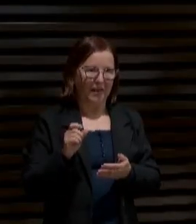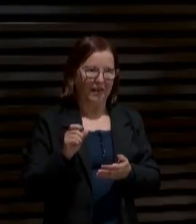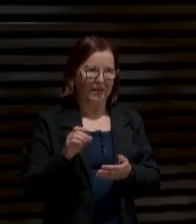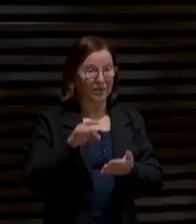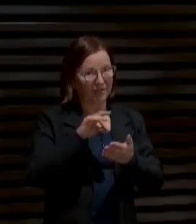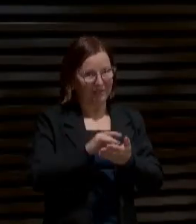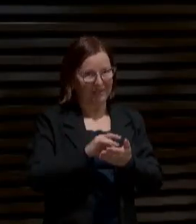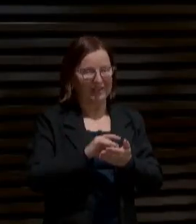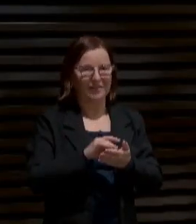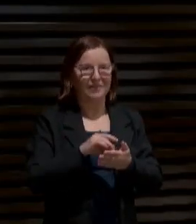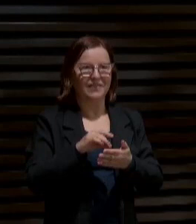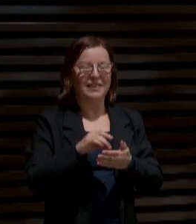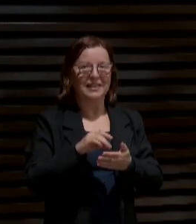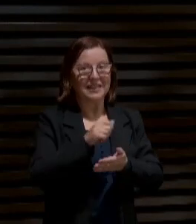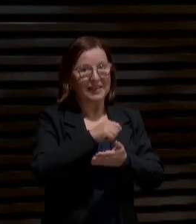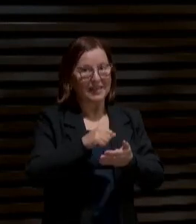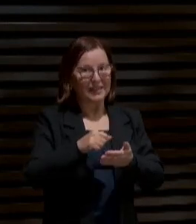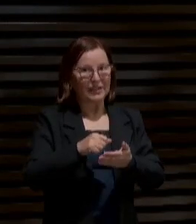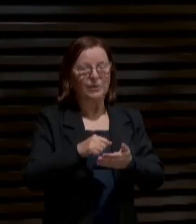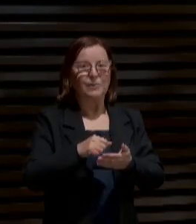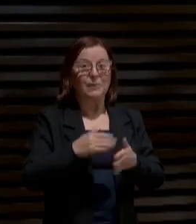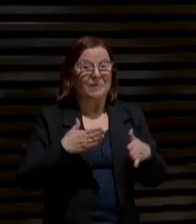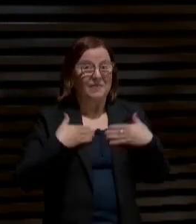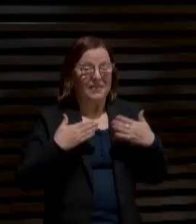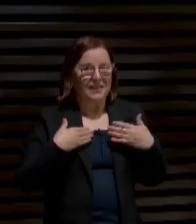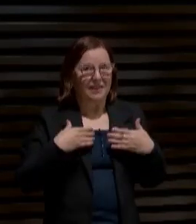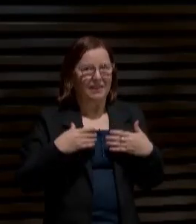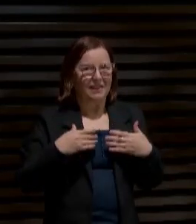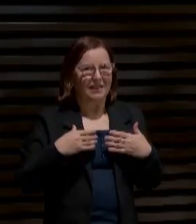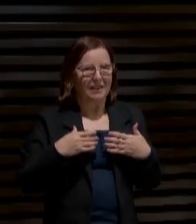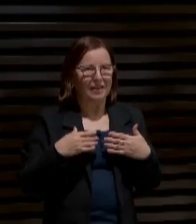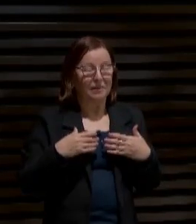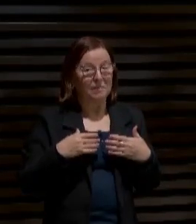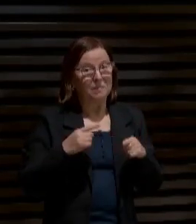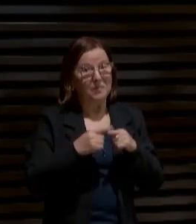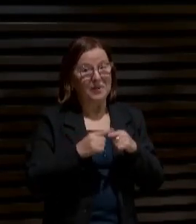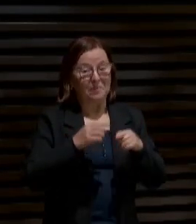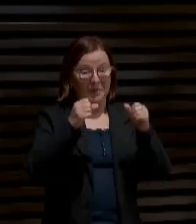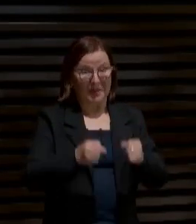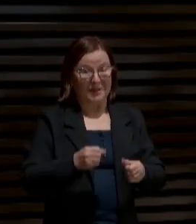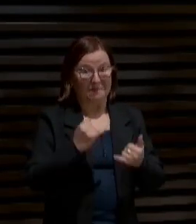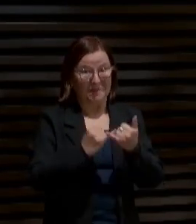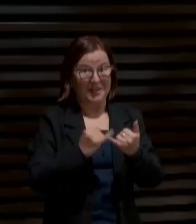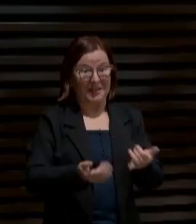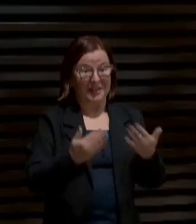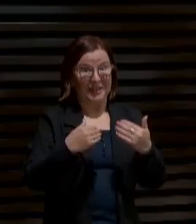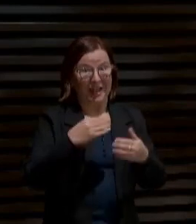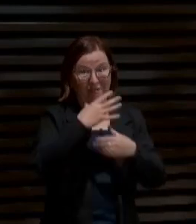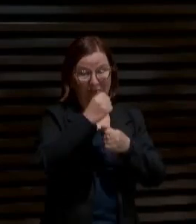substituída por privilégio porque poder não é parece que dar uma uma força para gente mas eu quero que você leia comigo